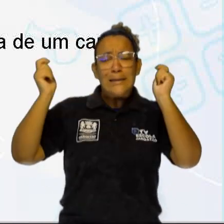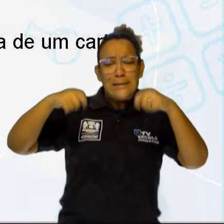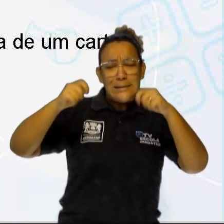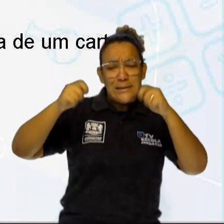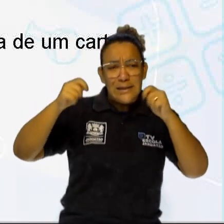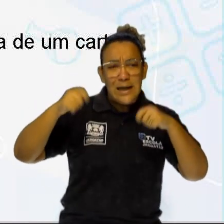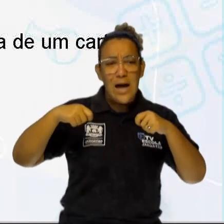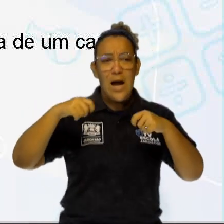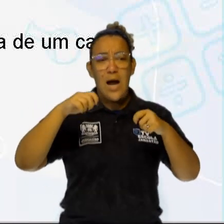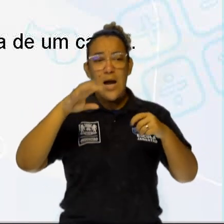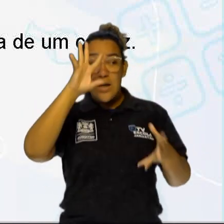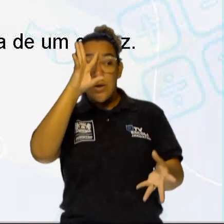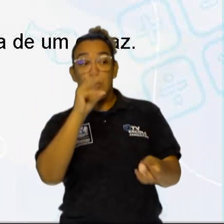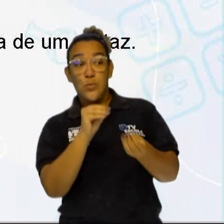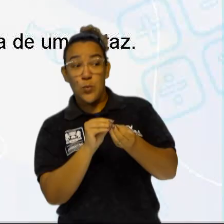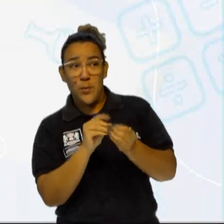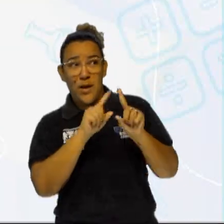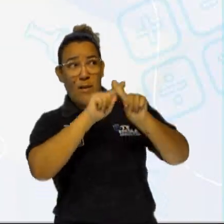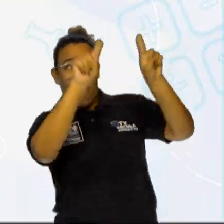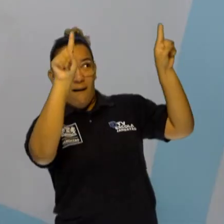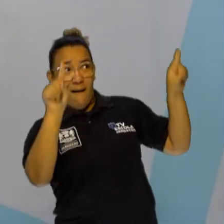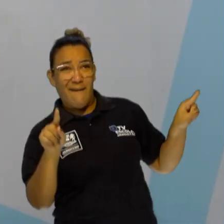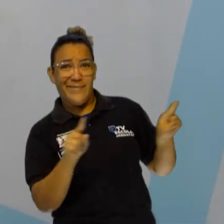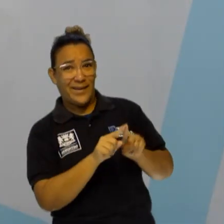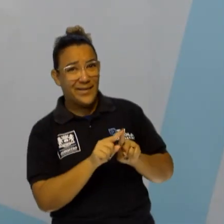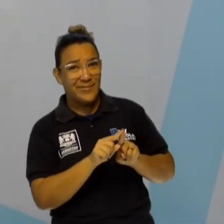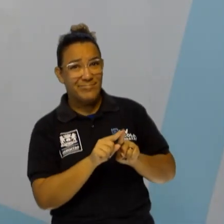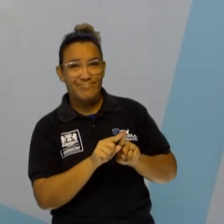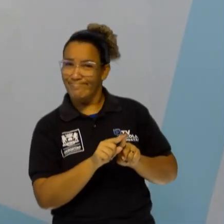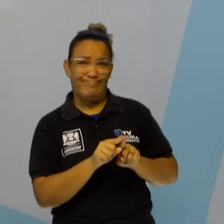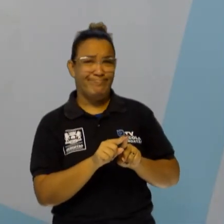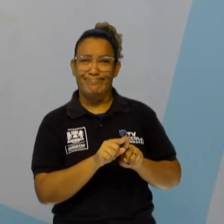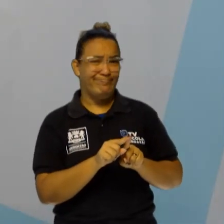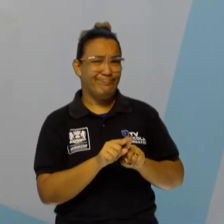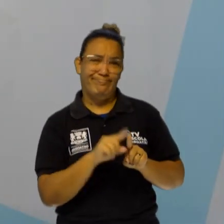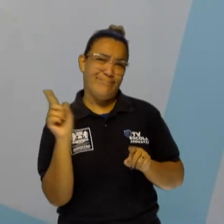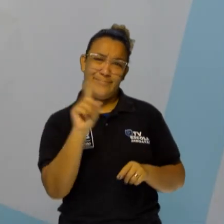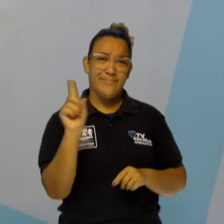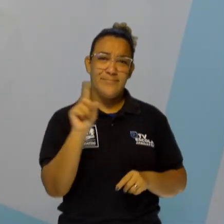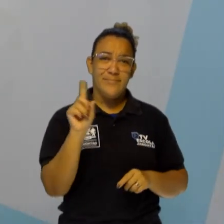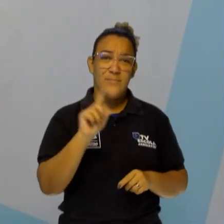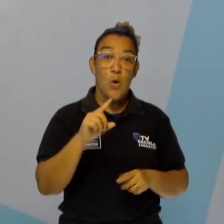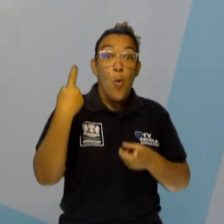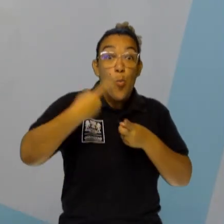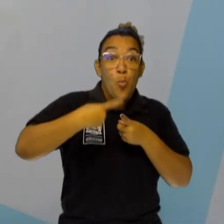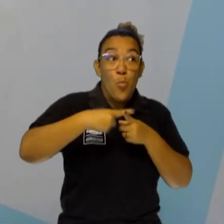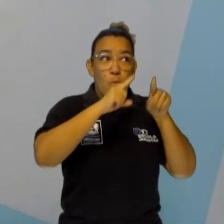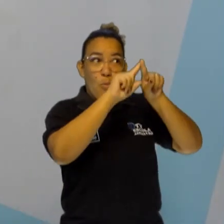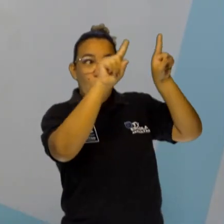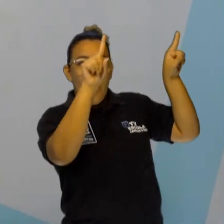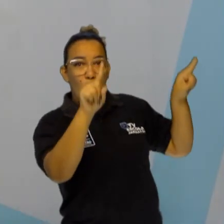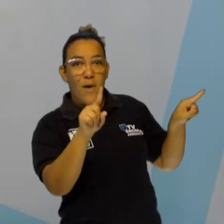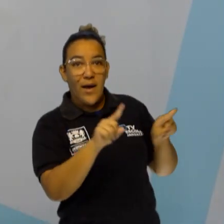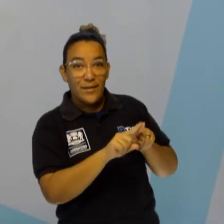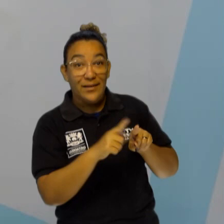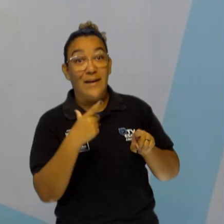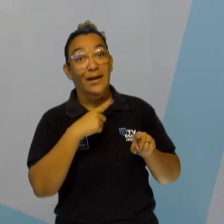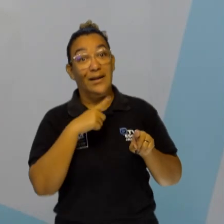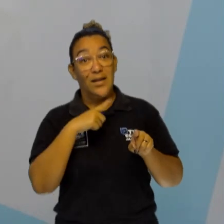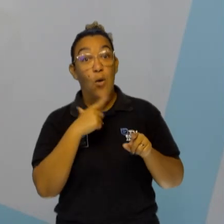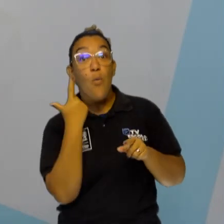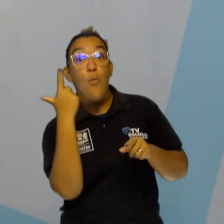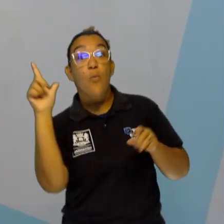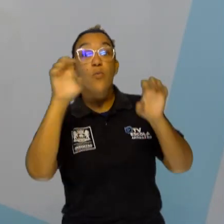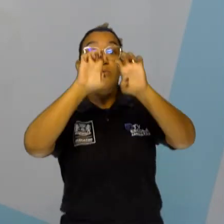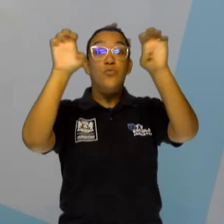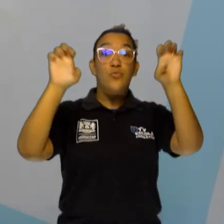se trata de um cartaz. Bom, gente, nós sabemos que não, né? Se fosse um cartaz, teríamos aqui uma outra disposição, inclusive de